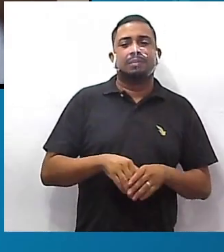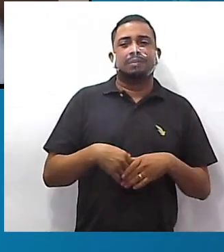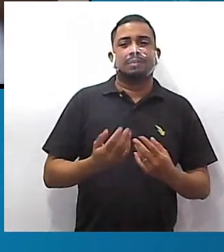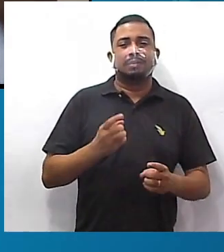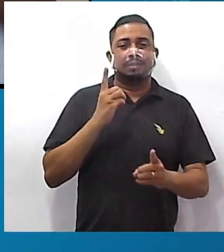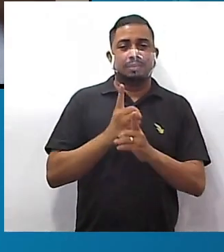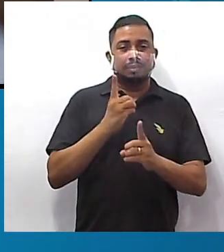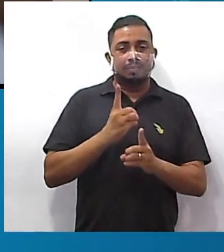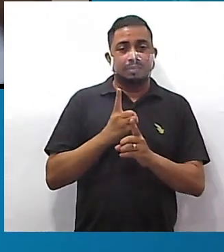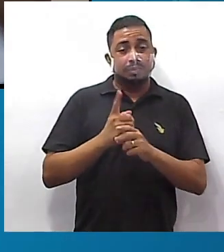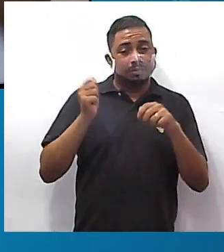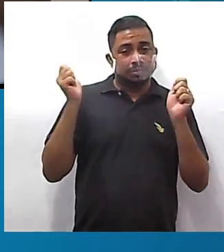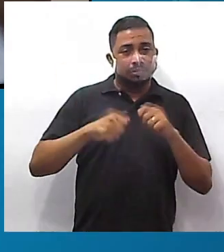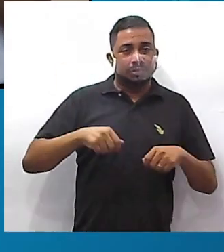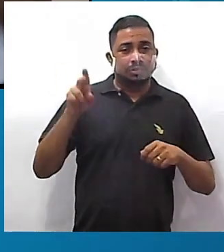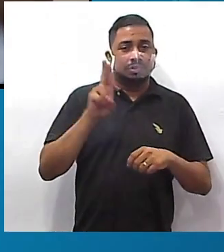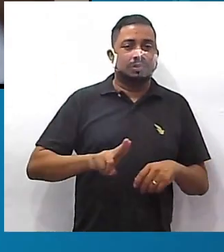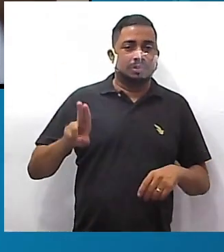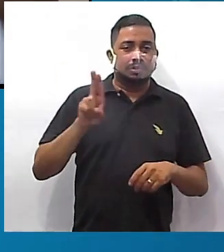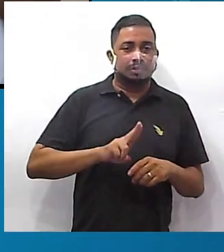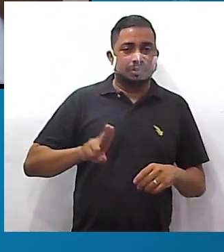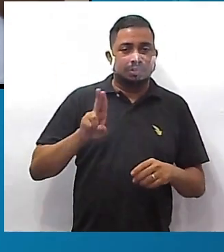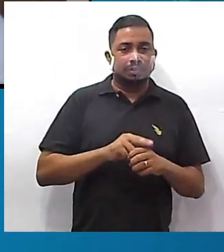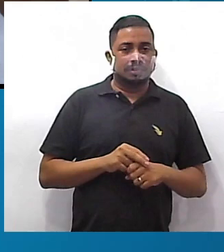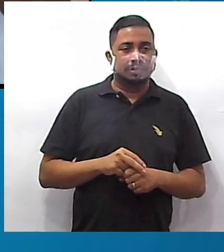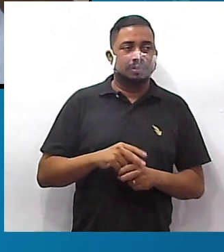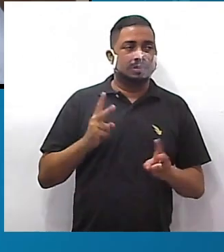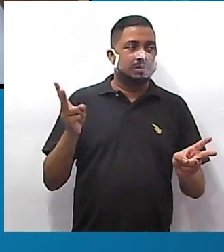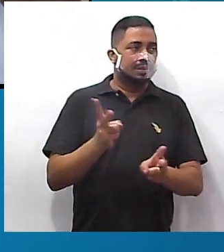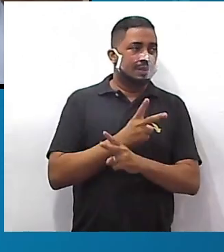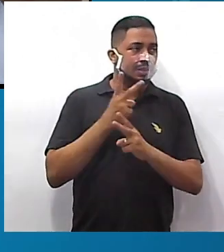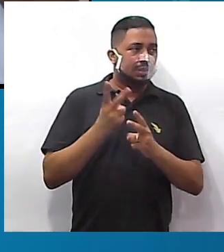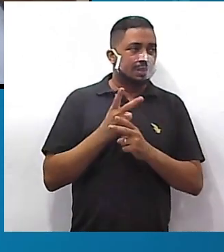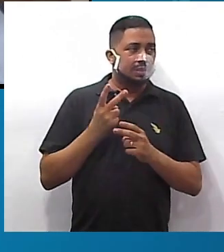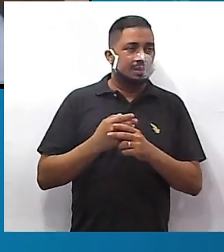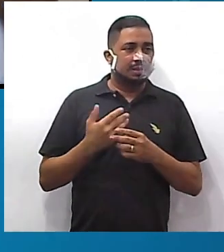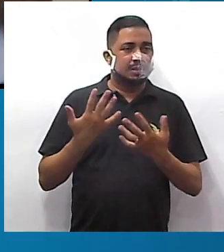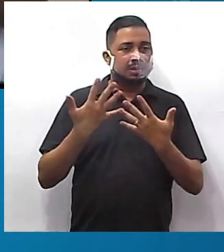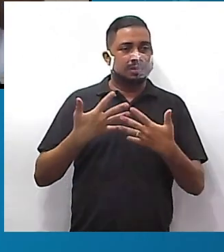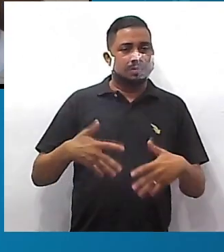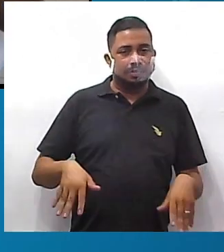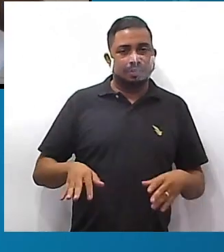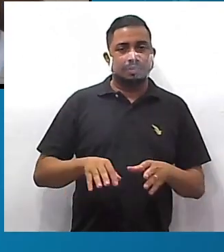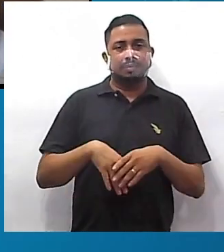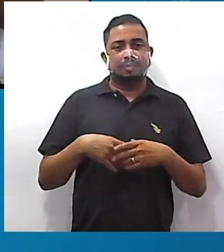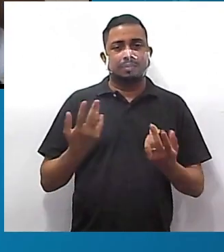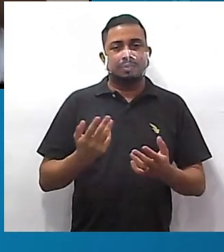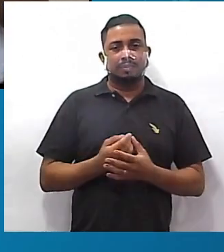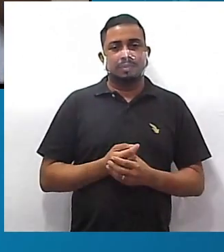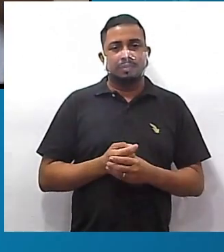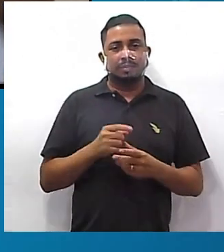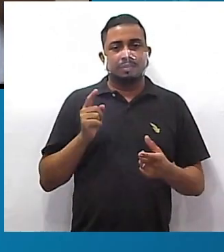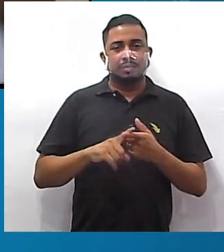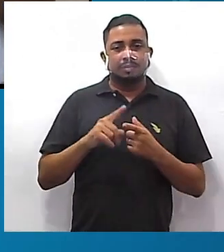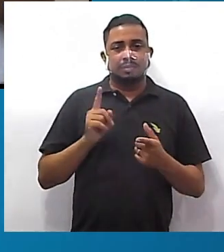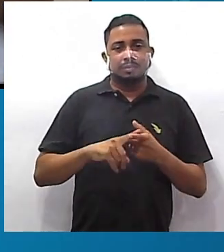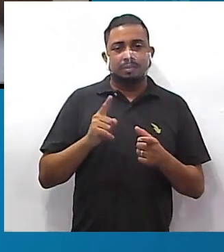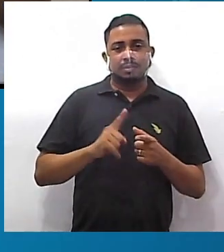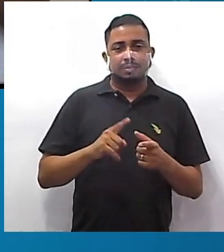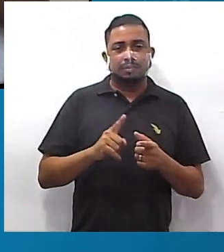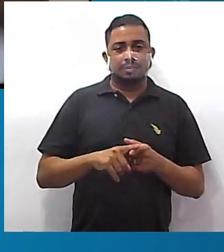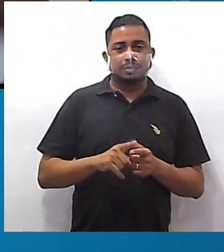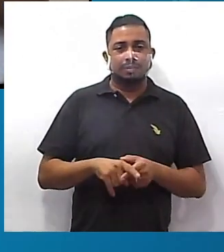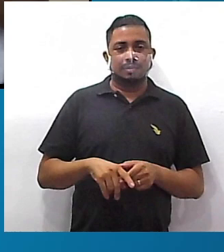Verificar a possibilidade do uso do ar natural no ambiente laboral. Claro, tanto o ar natural e também iluminação